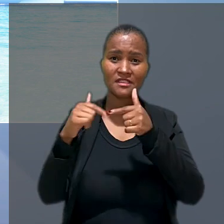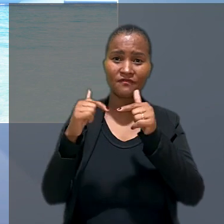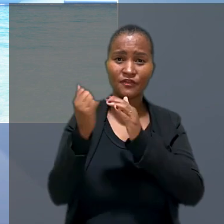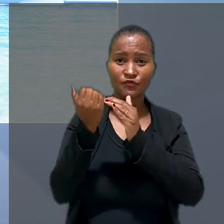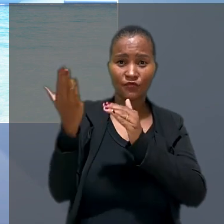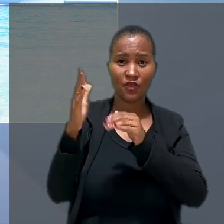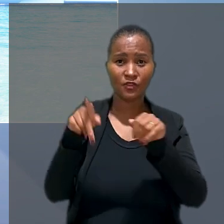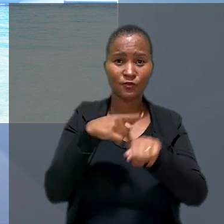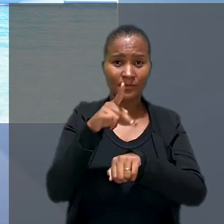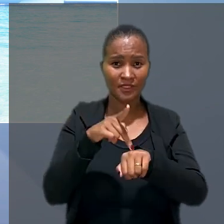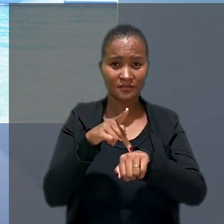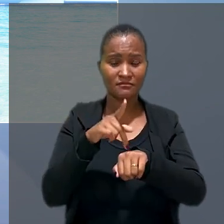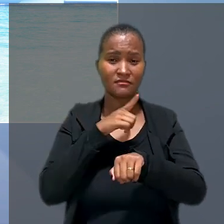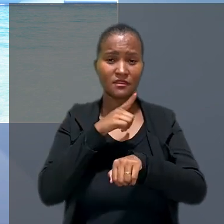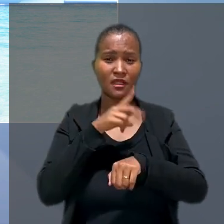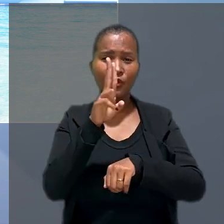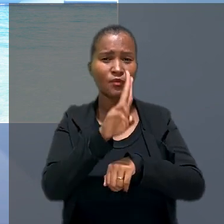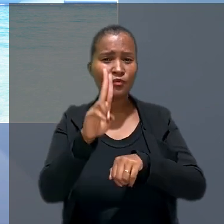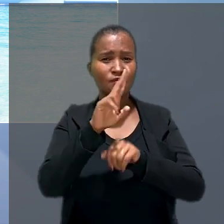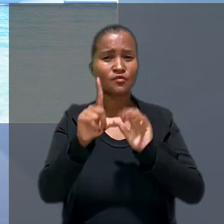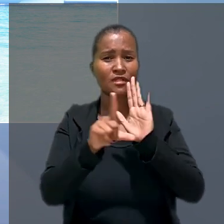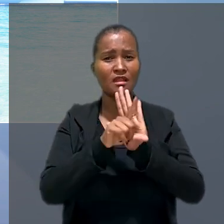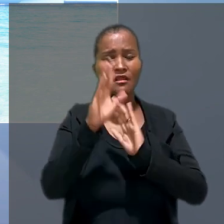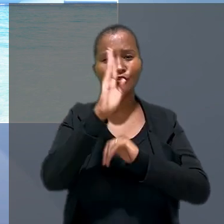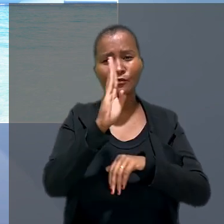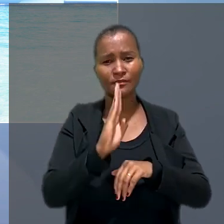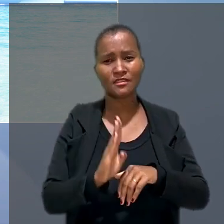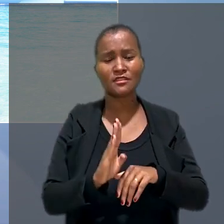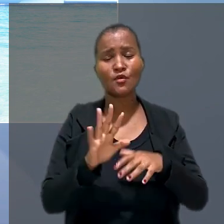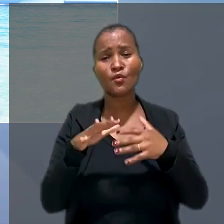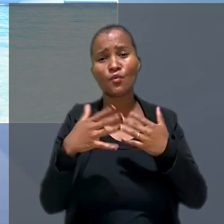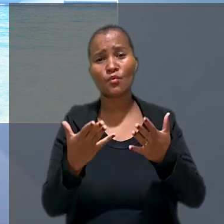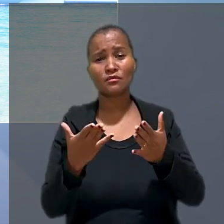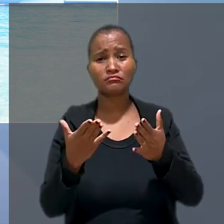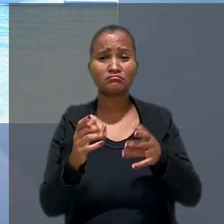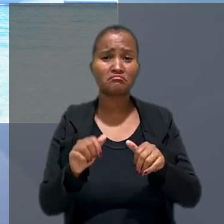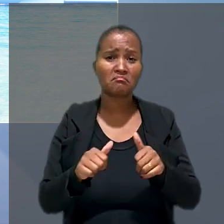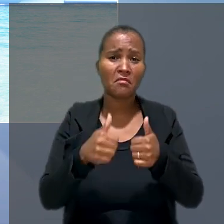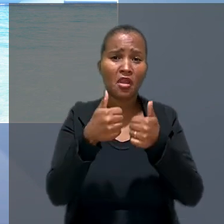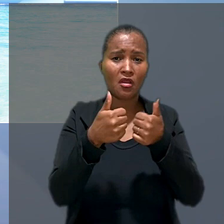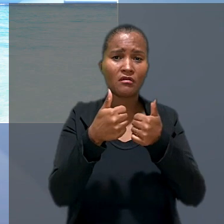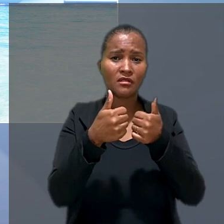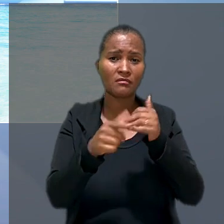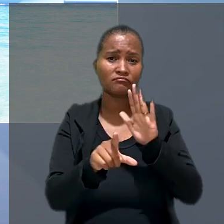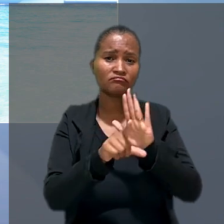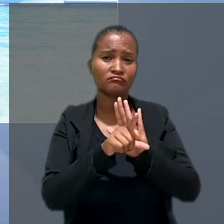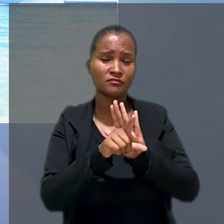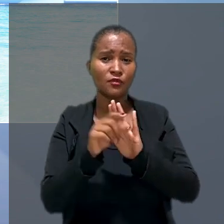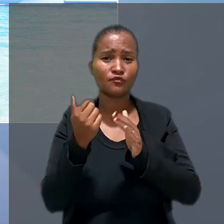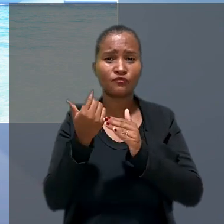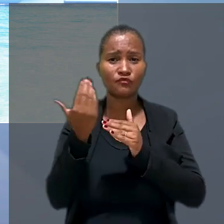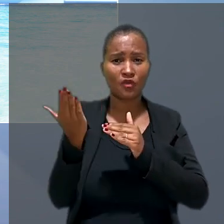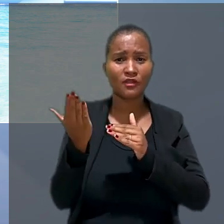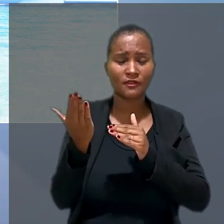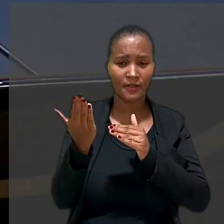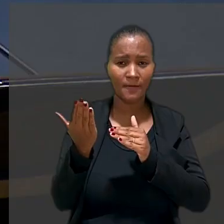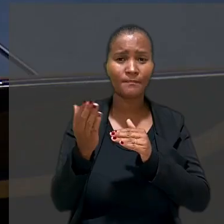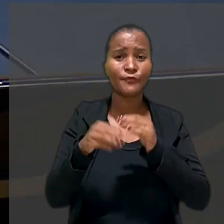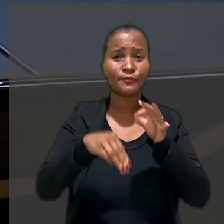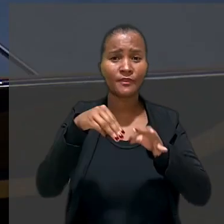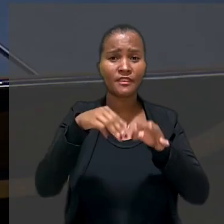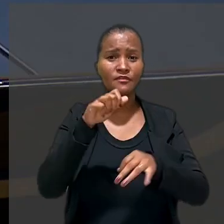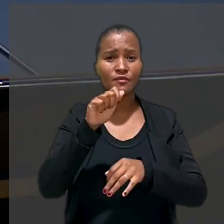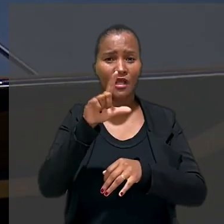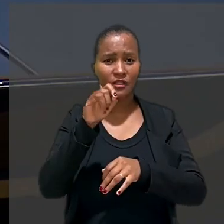prestar serviços no exterior, prevê a aplicação da lei do Brasil quando for mais favorável que a legislação territorial.